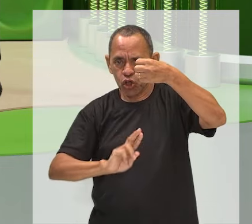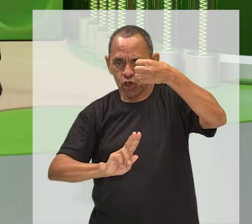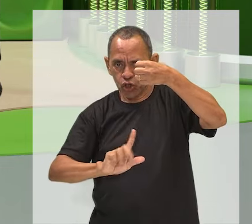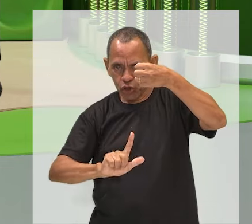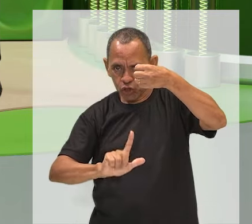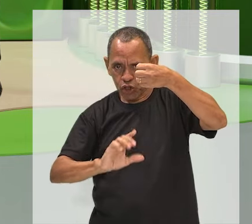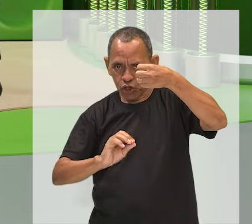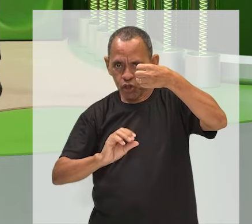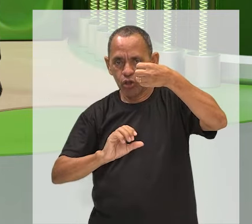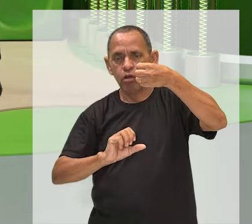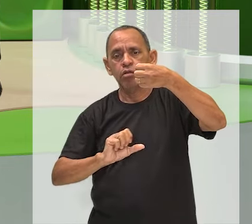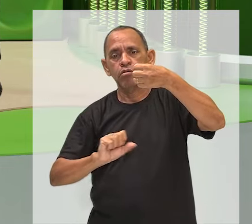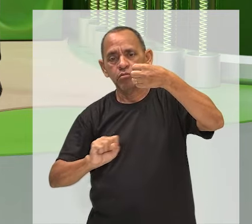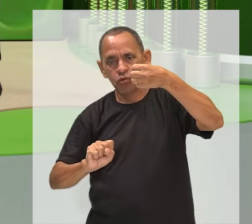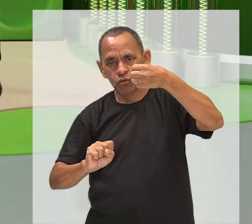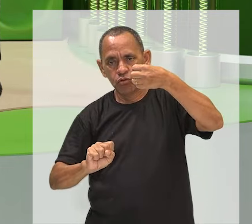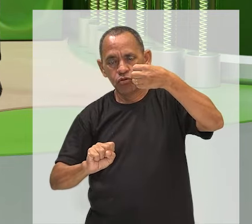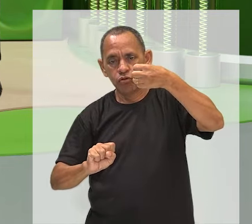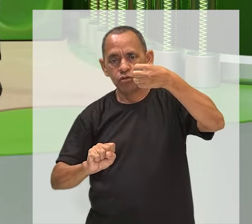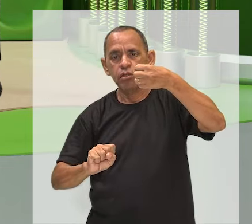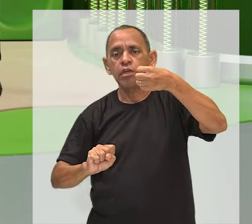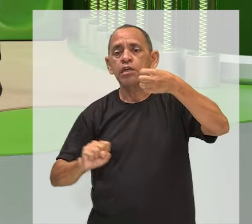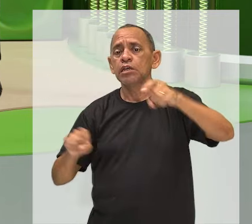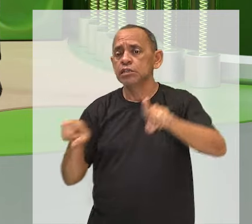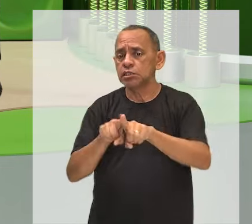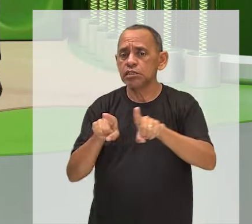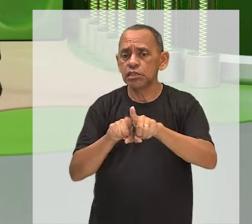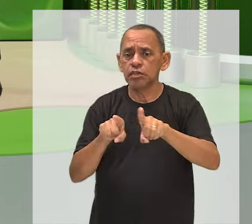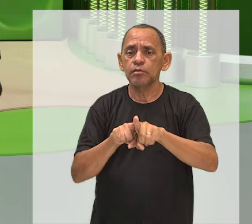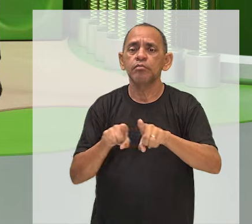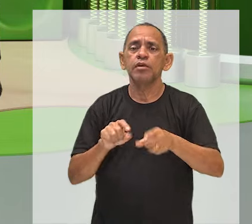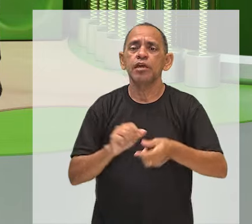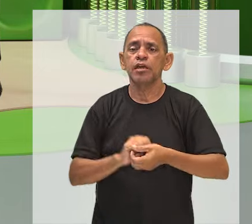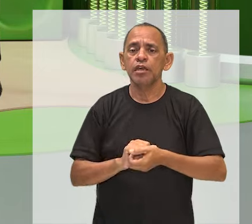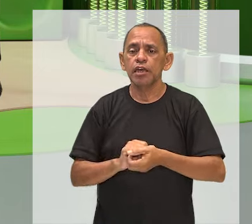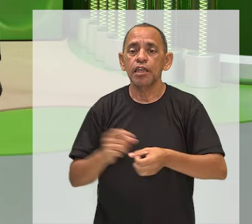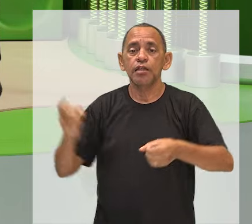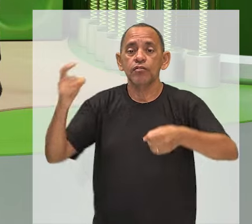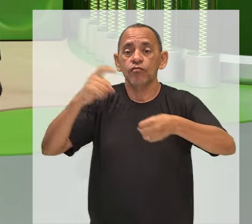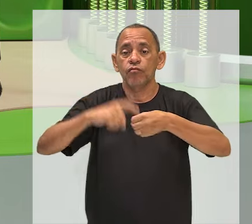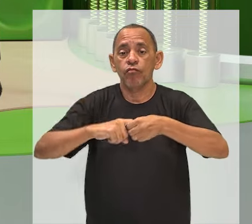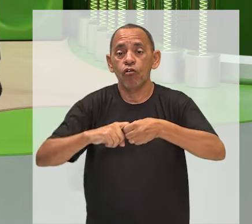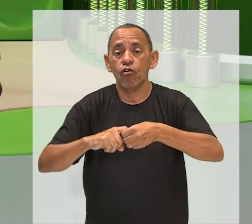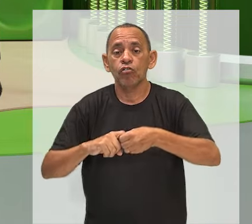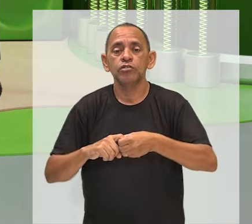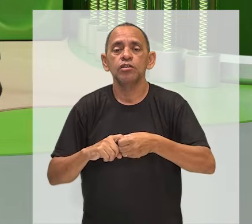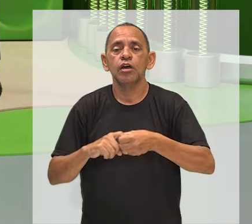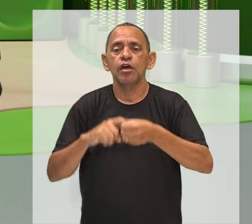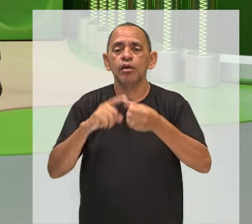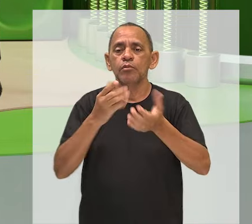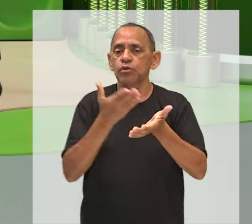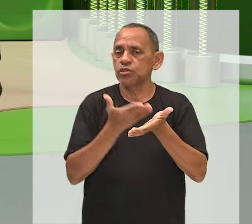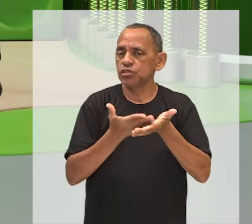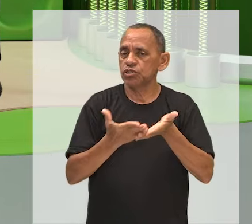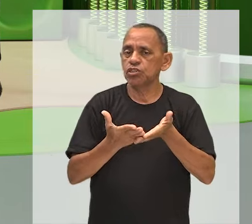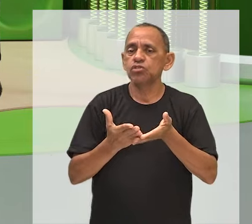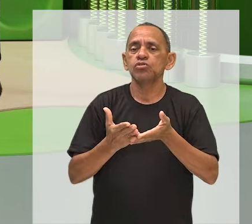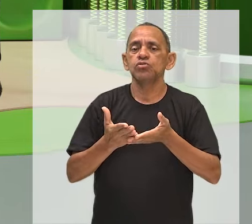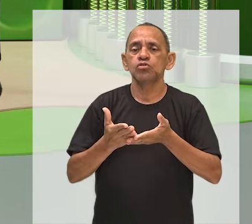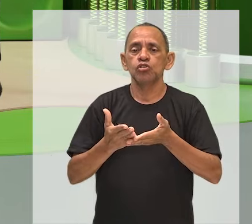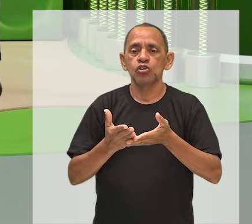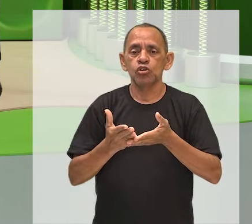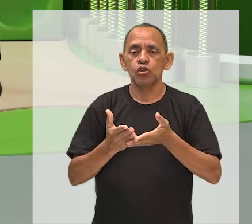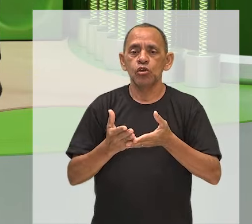ar, elas vão se resfriando e subindo e retornando ali para o seu local de origem, né, para completar esse ciclo.